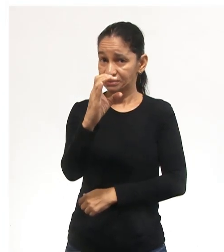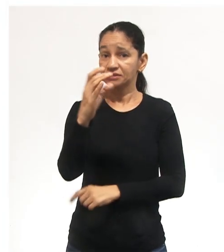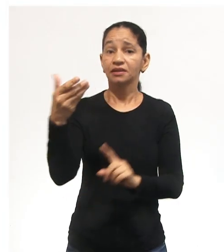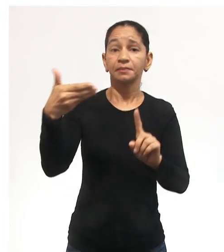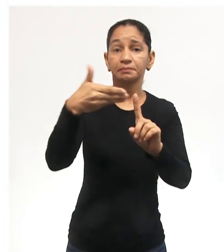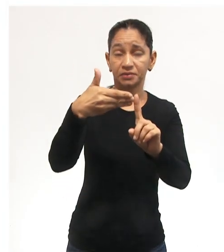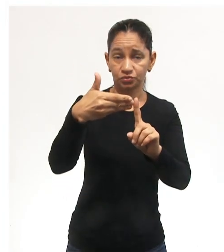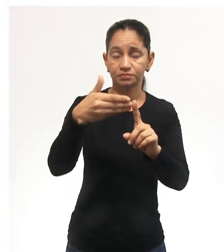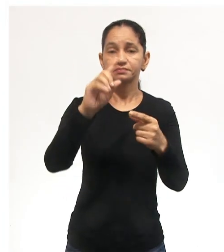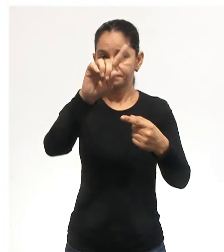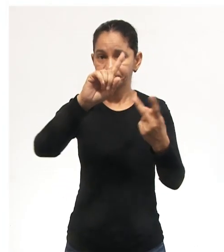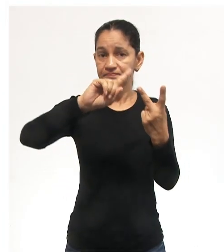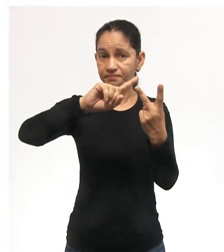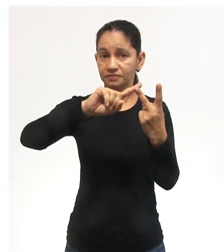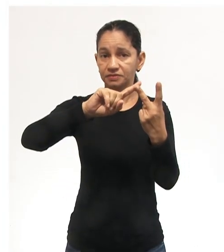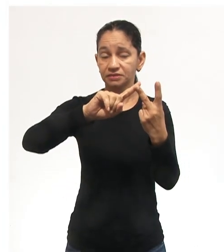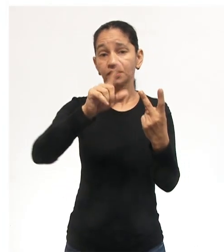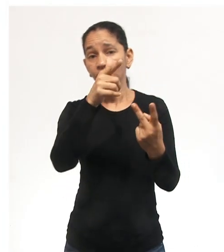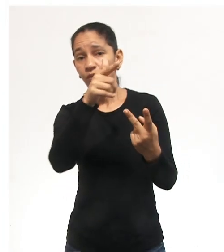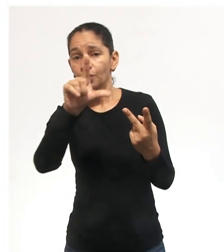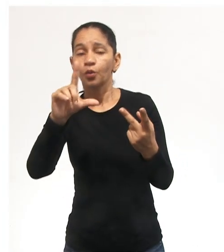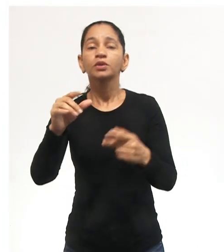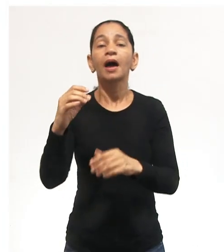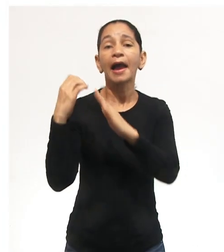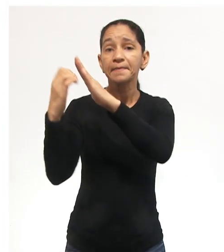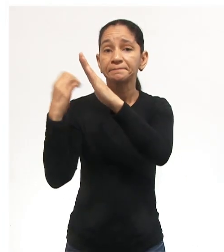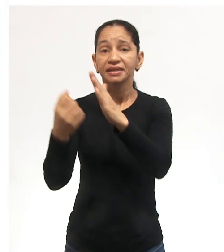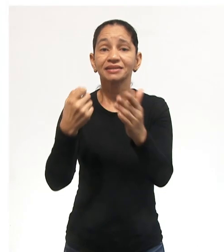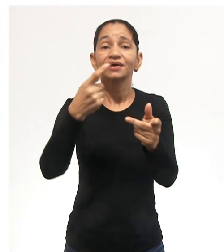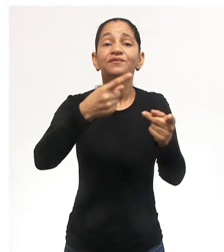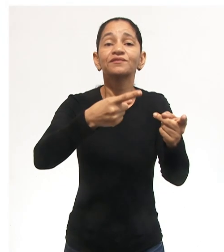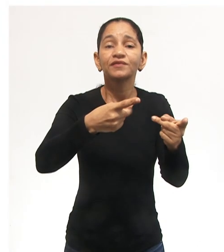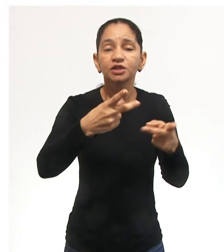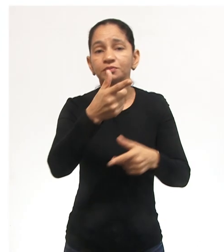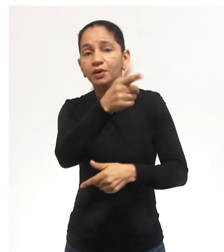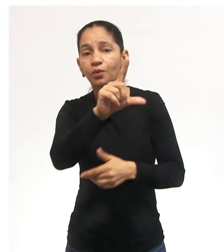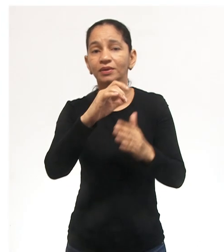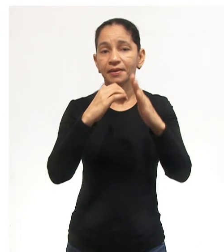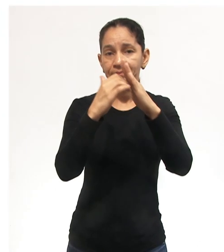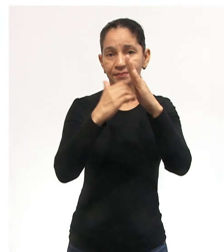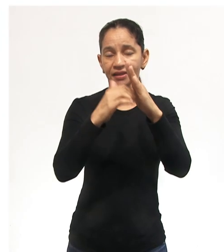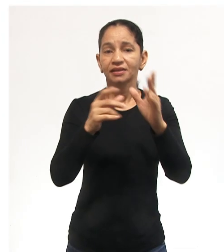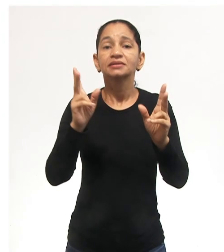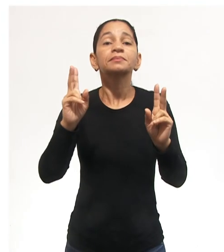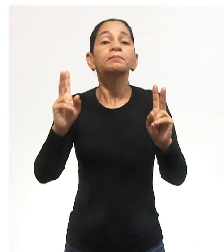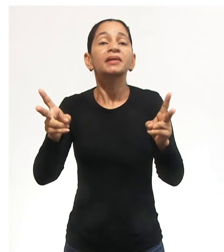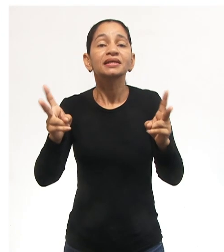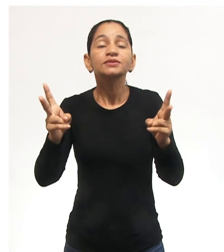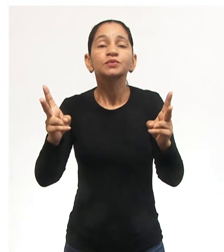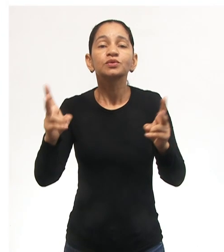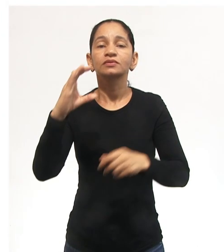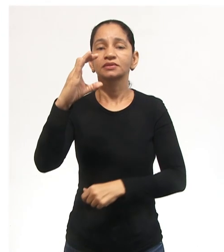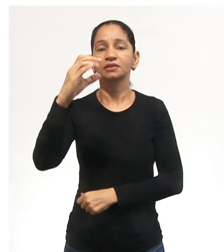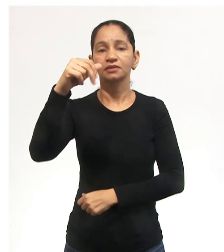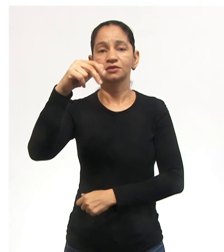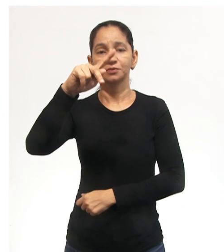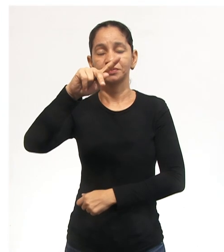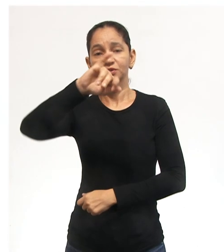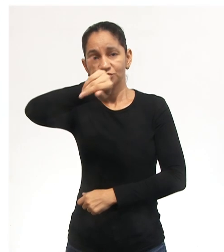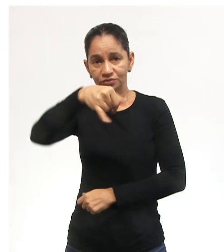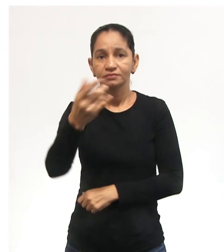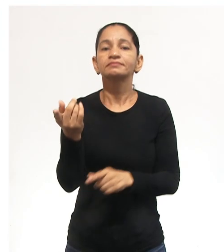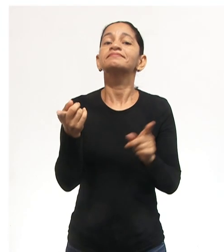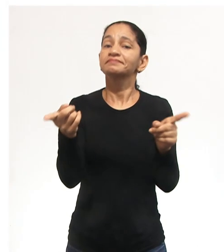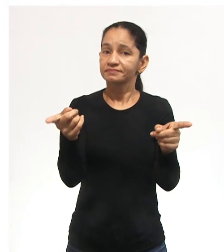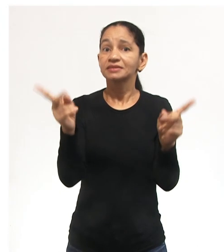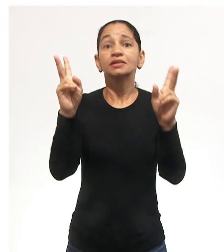tipo de comércio eletrônico que é a empresa vendendo para a empresa, que é o B2B. E nós temos o